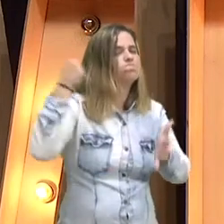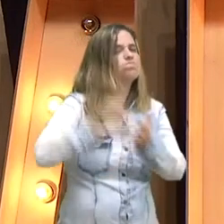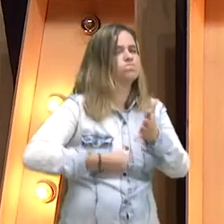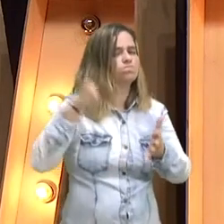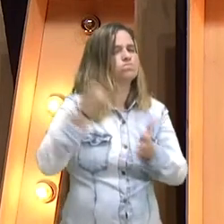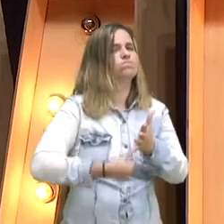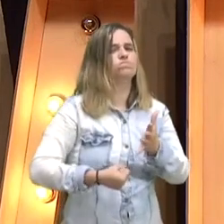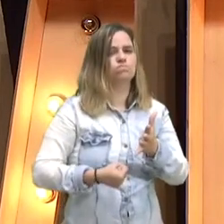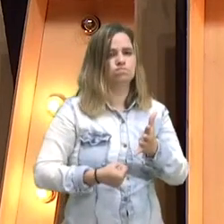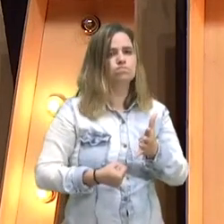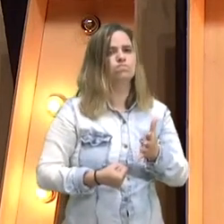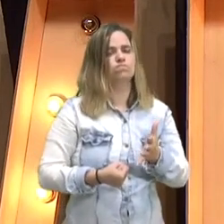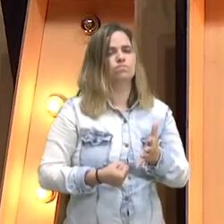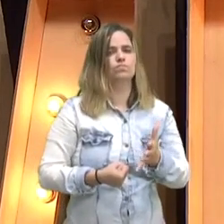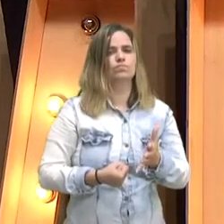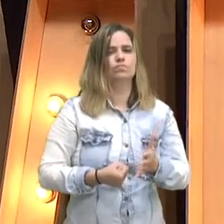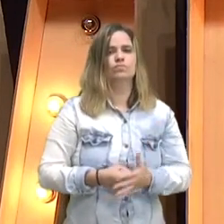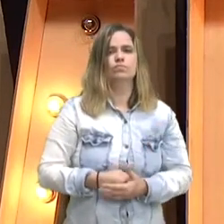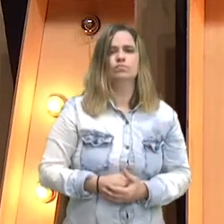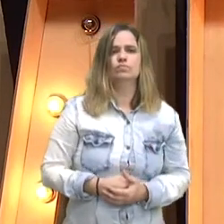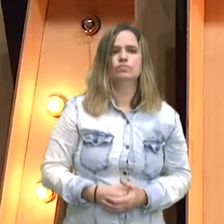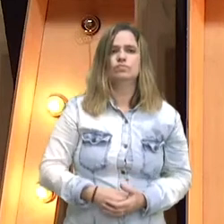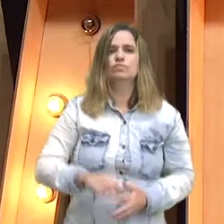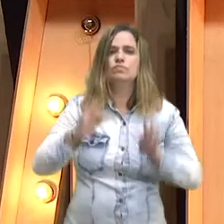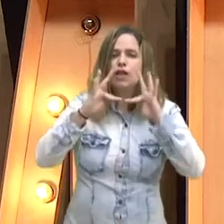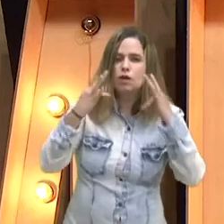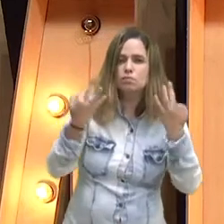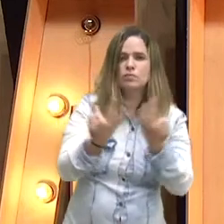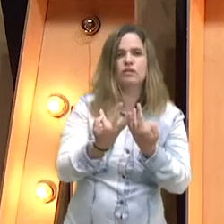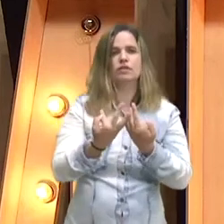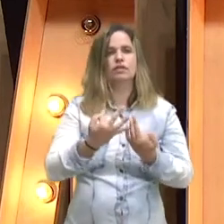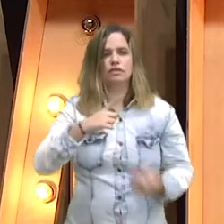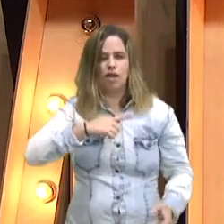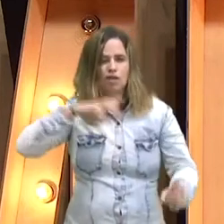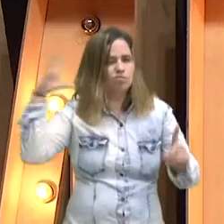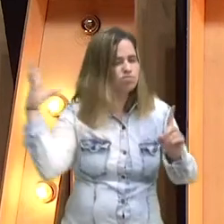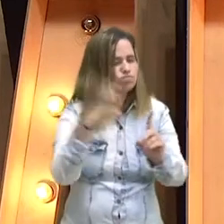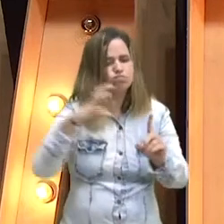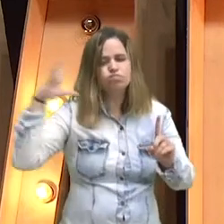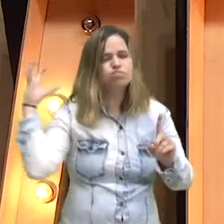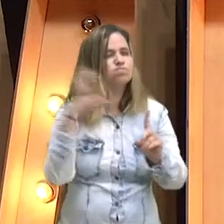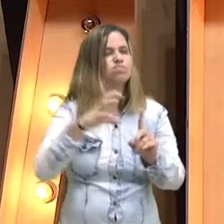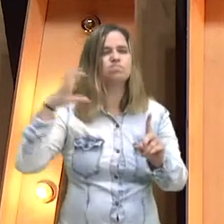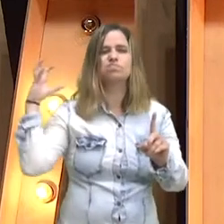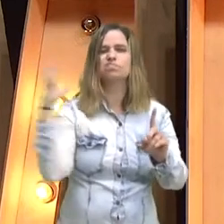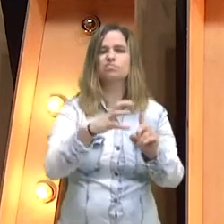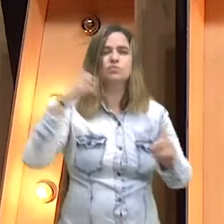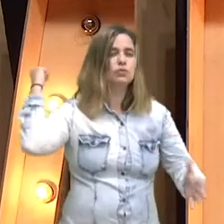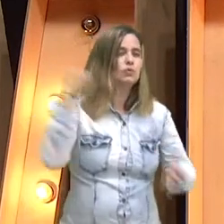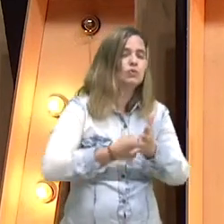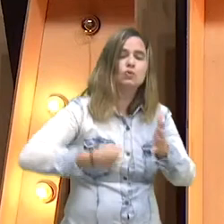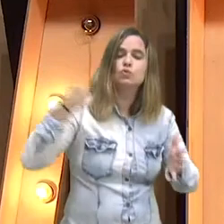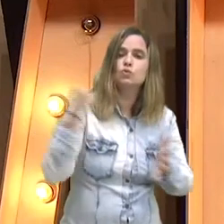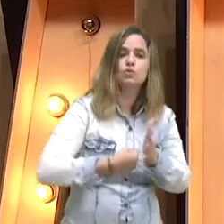concluir dizendo que a família está sob ameaça, sob luta, sob dificuldade. Mas a